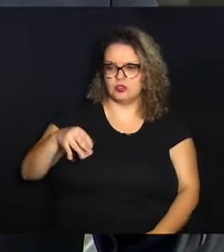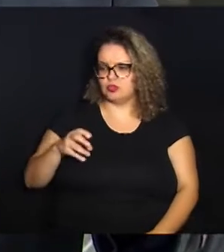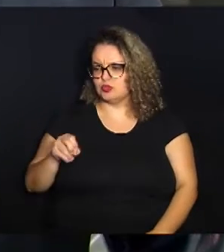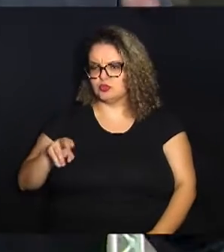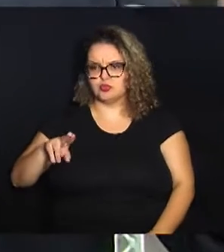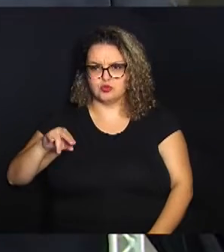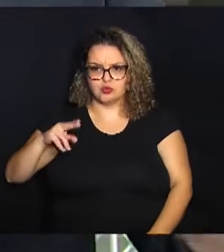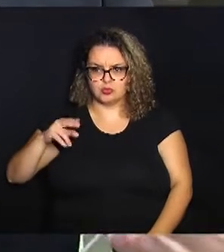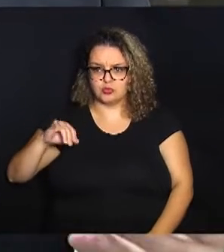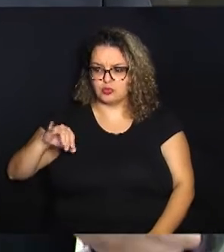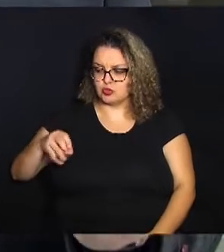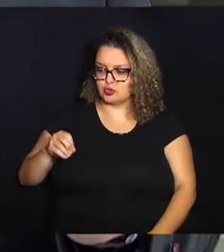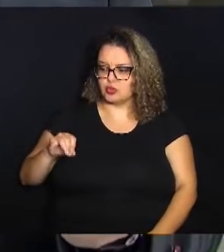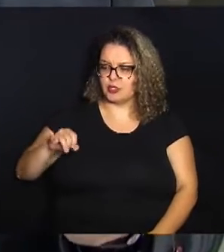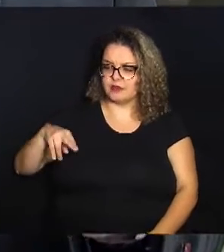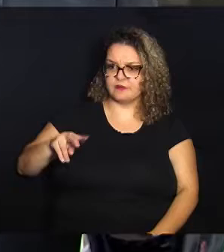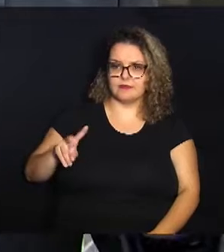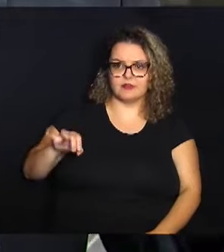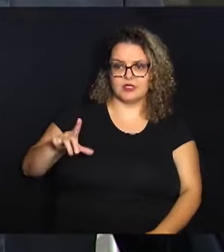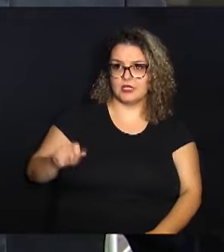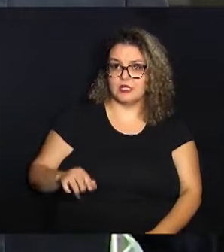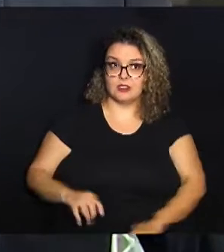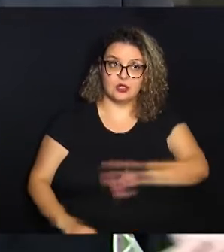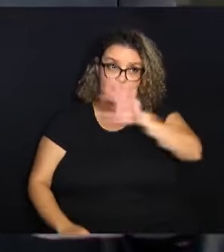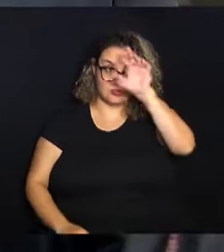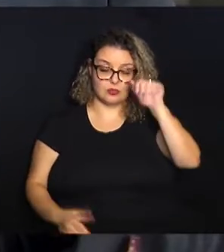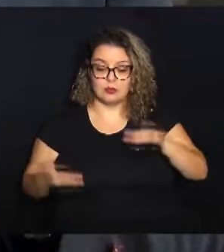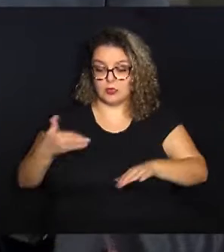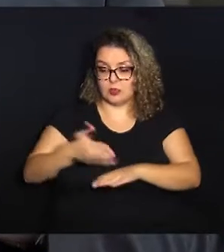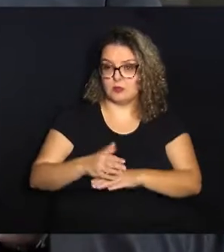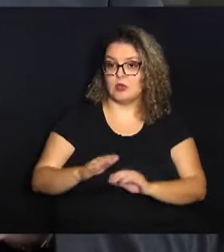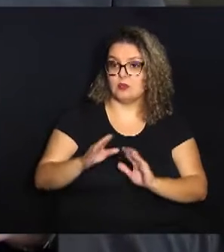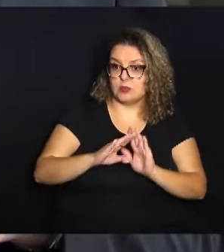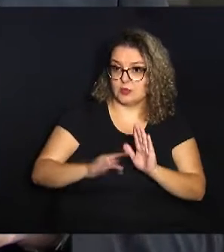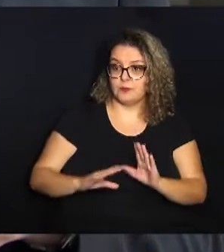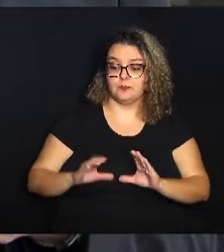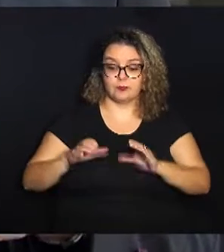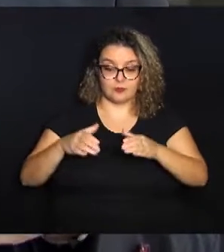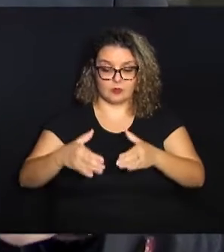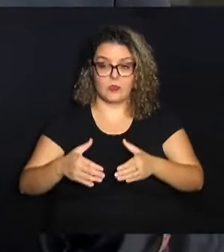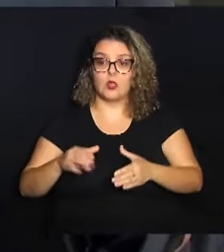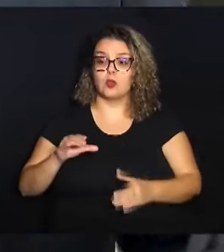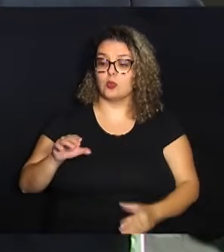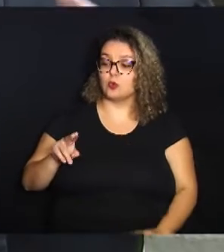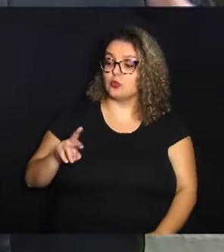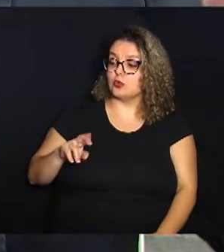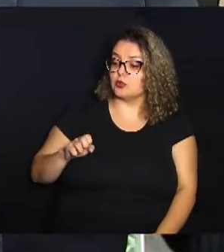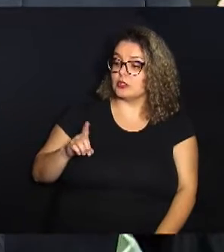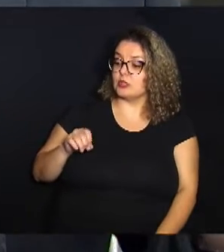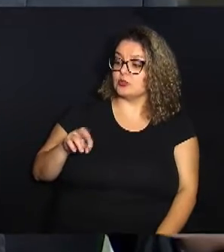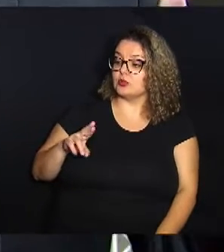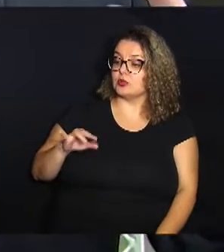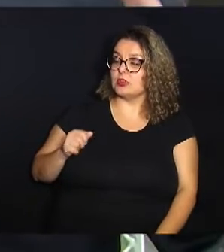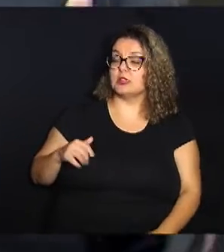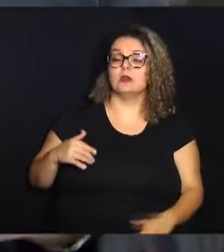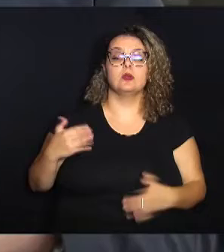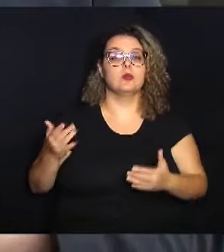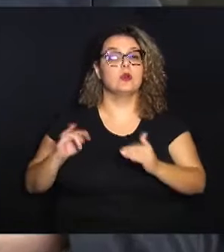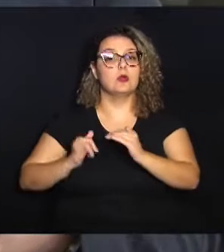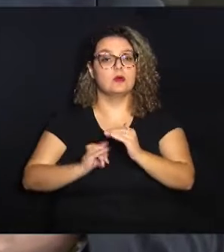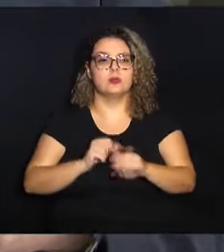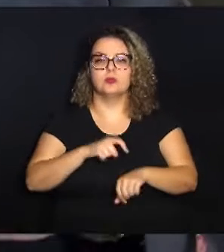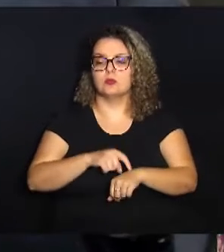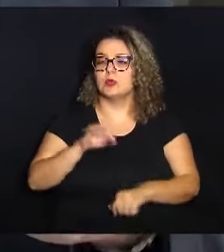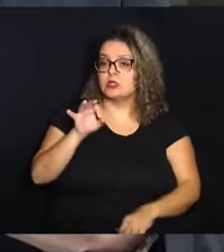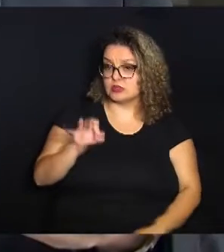vieram de Manaus para participar aqui do programa. Então hoje o nosso time faz toda uma curadoria para entender quais startups estão no momento